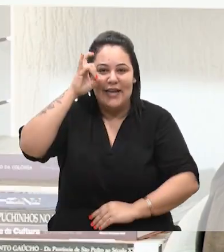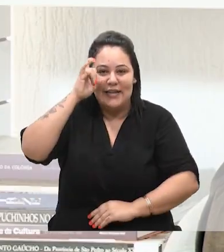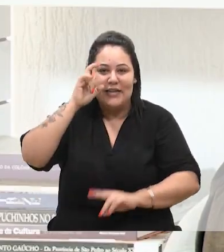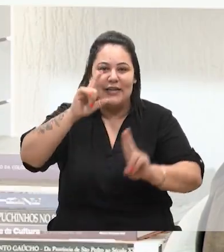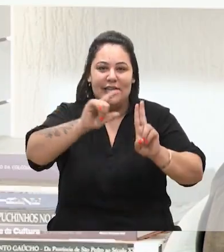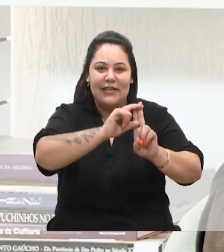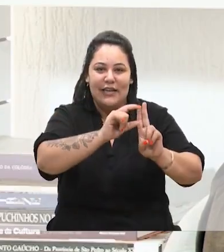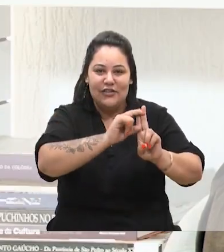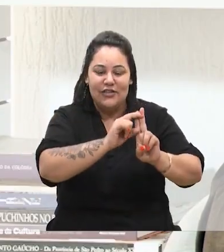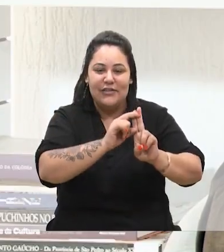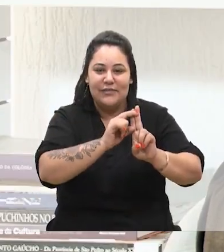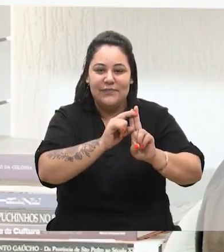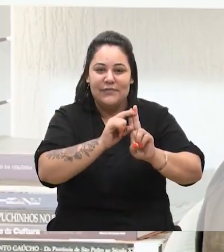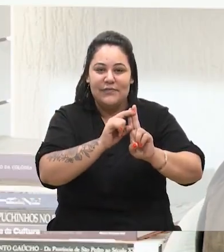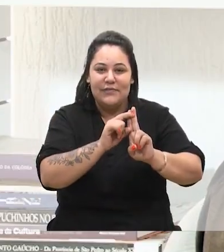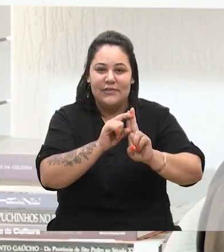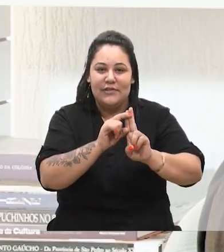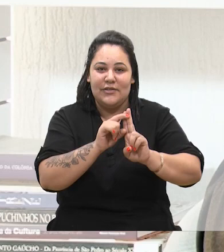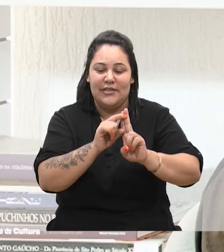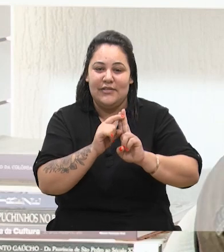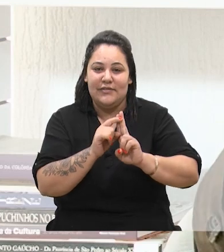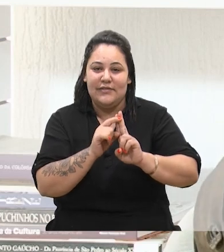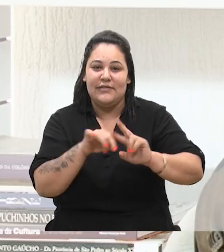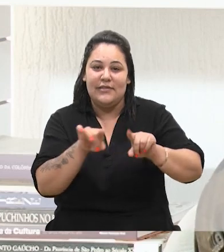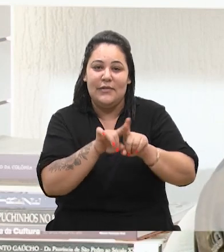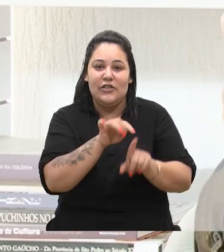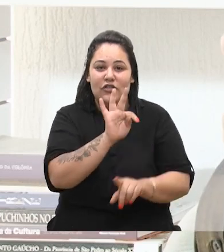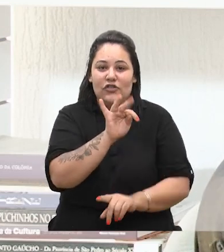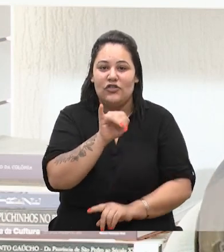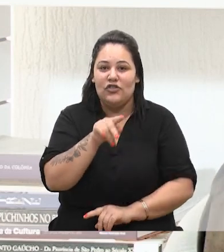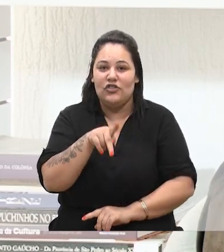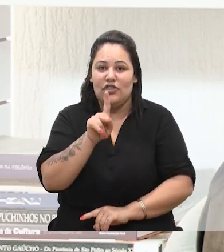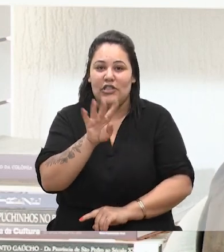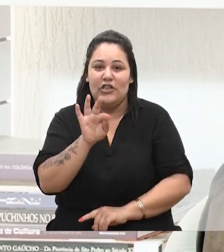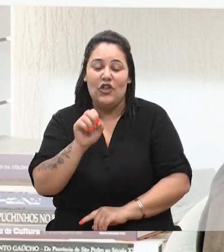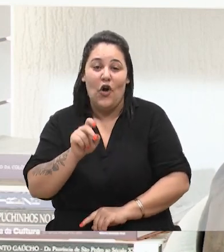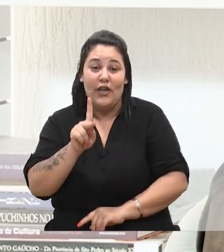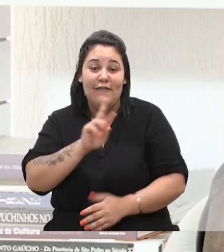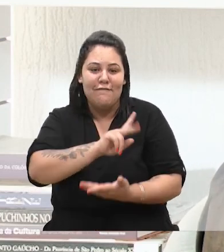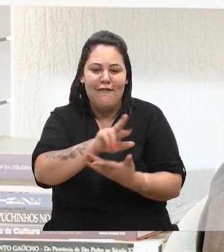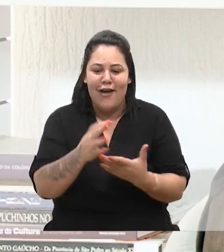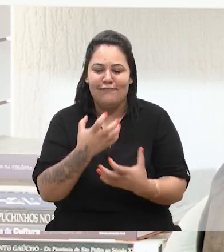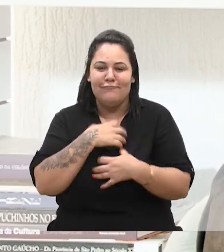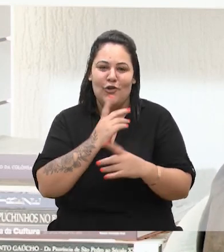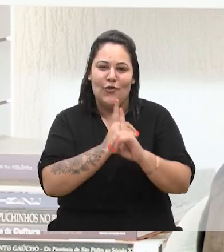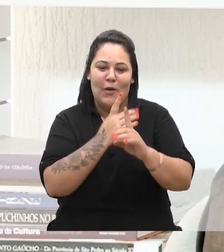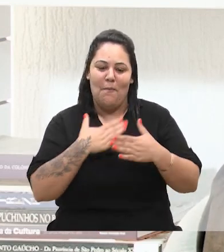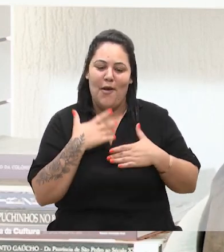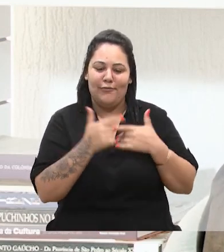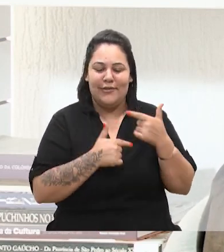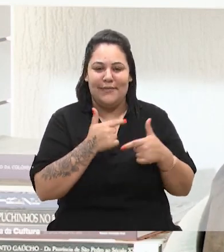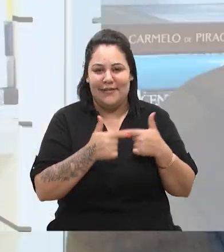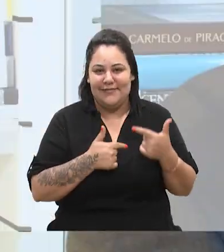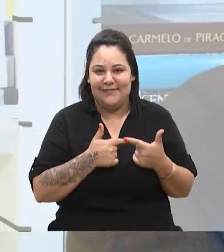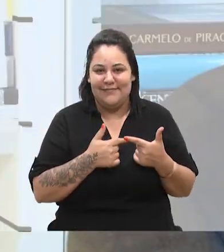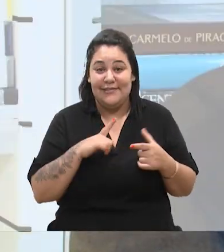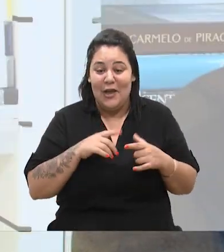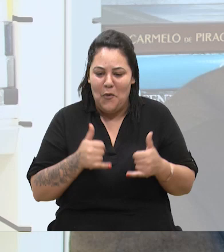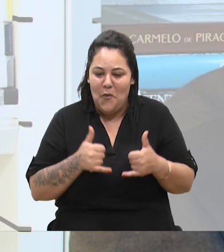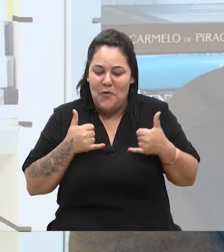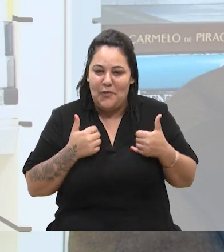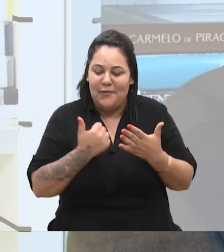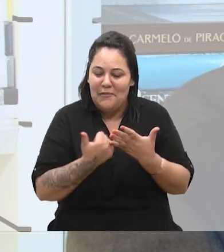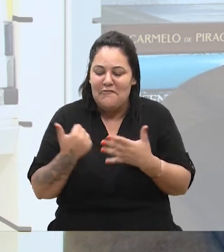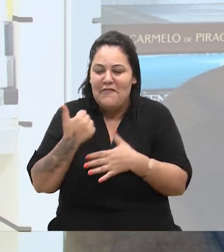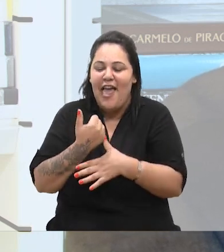Facebook, Instagram, LinkedIn, TikTok, entre outras diversas formas de chegar e conhecer o trabalho deste vereador que, com